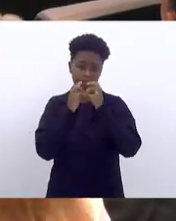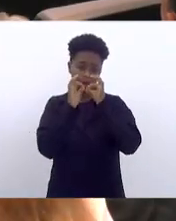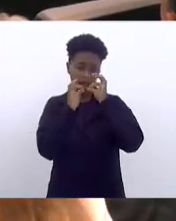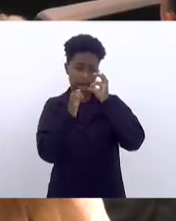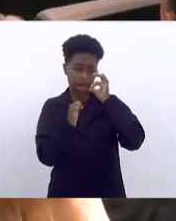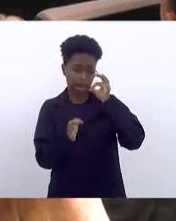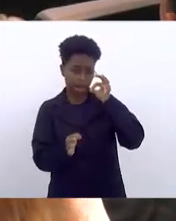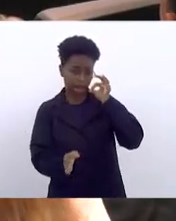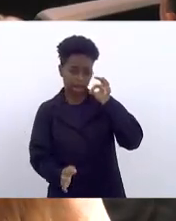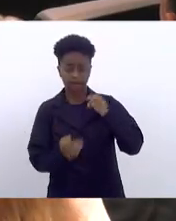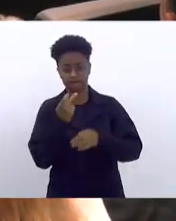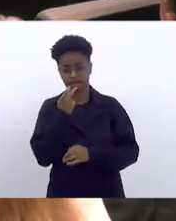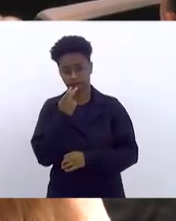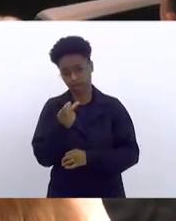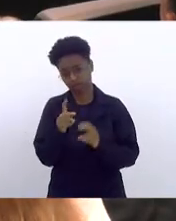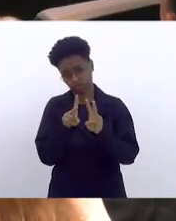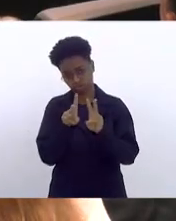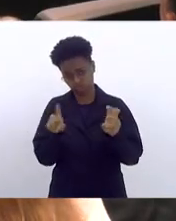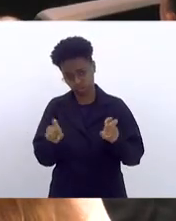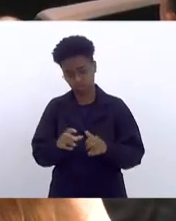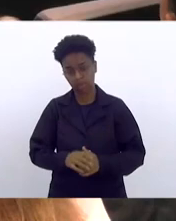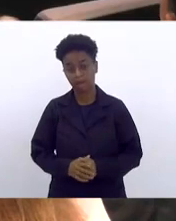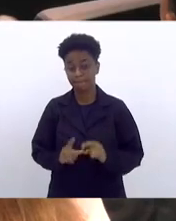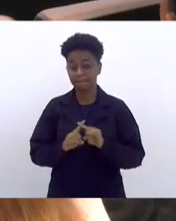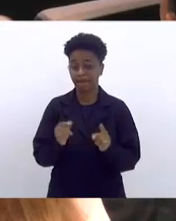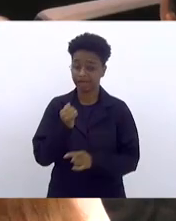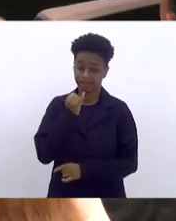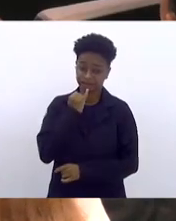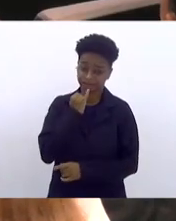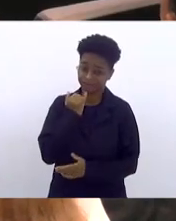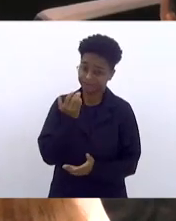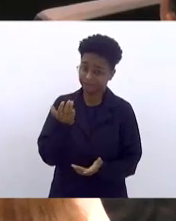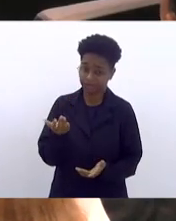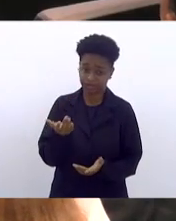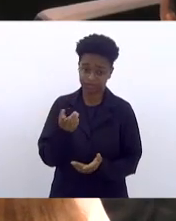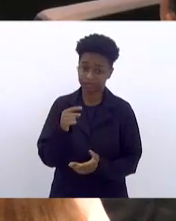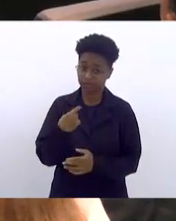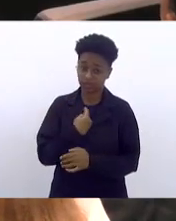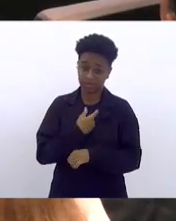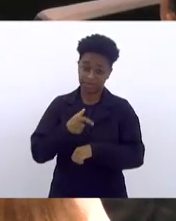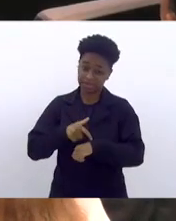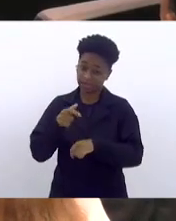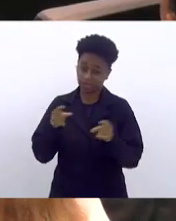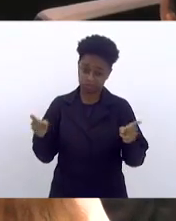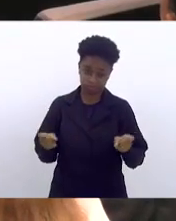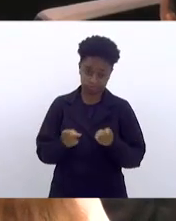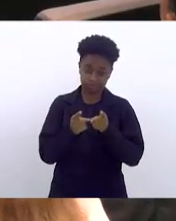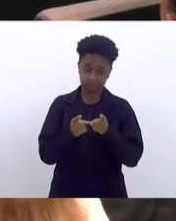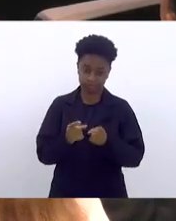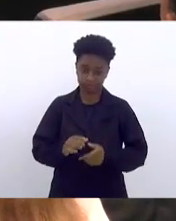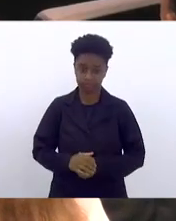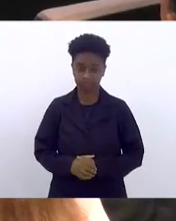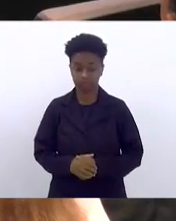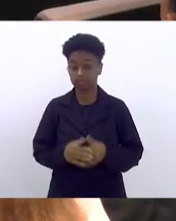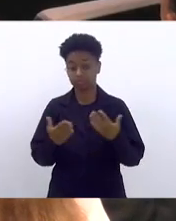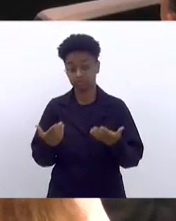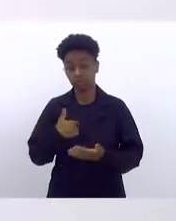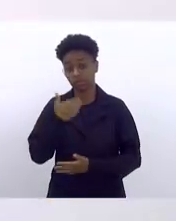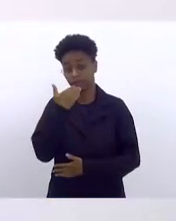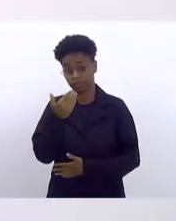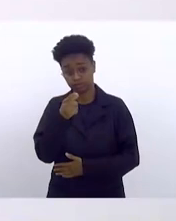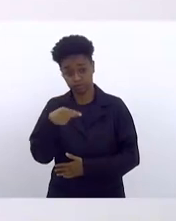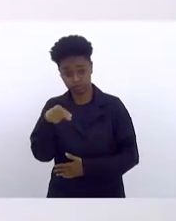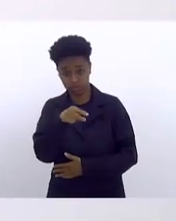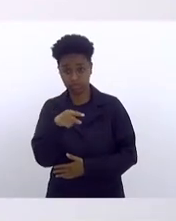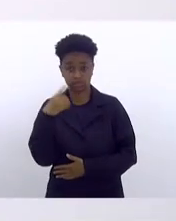falando sobre esse tema mas infelizmente nosso tempo não é tão longo e eu pediria mais uma vez que